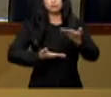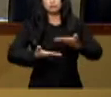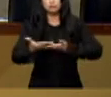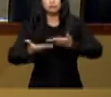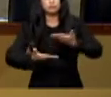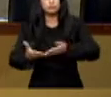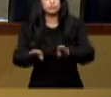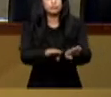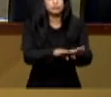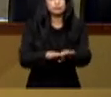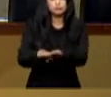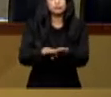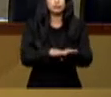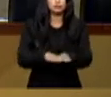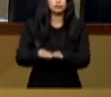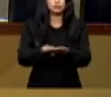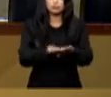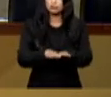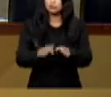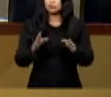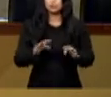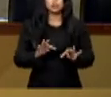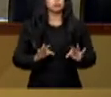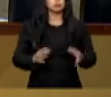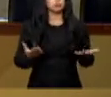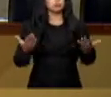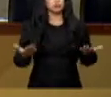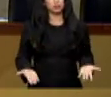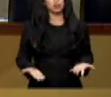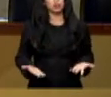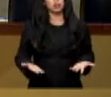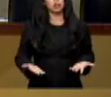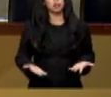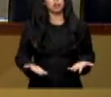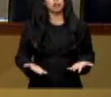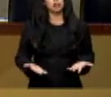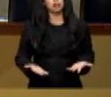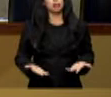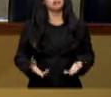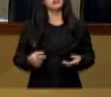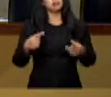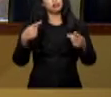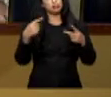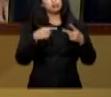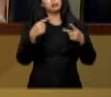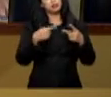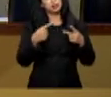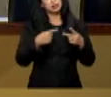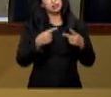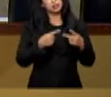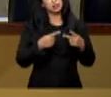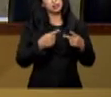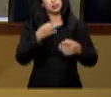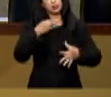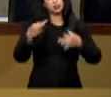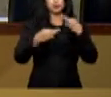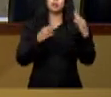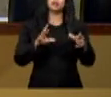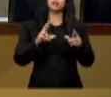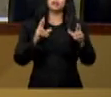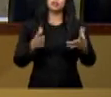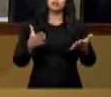maneira irretocável, com vênias das opiniões em contrário, essas questões tão controvertidas. De sorte